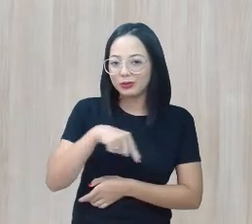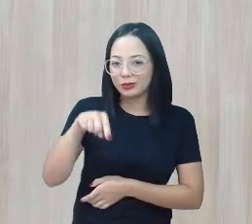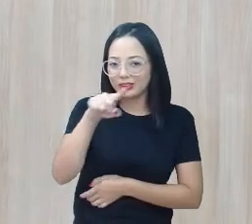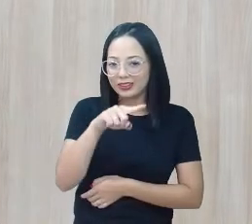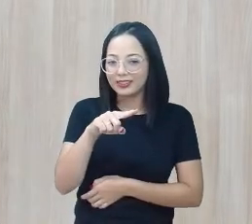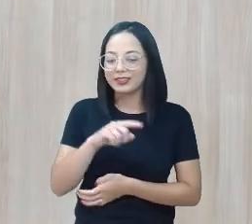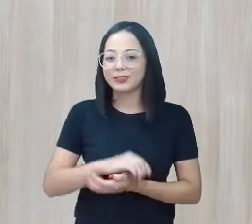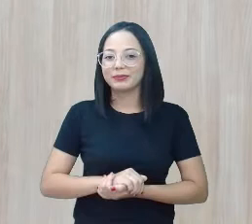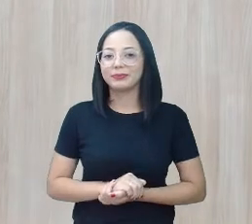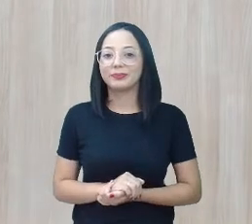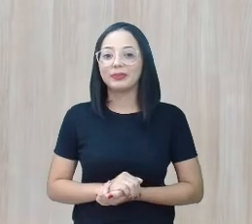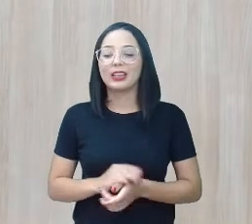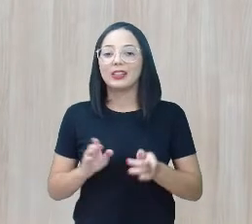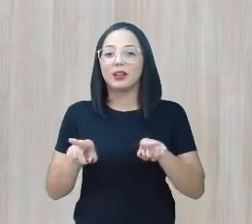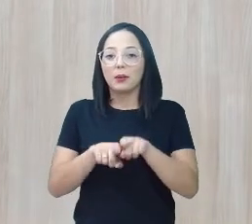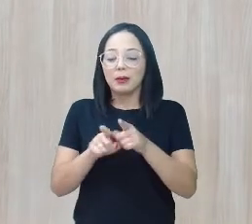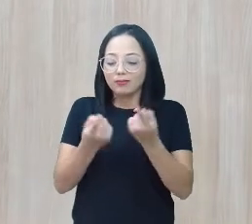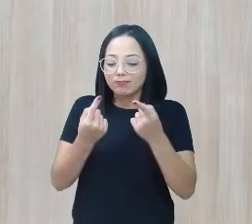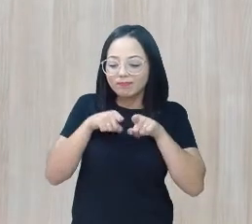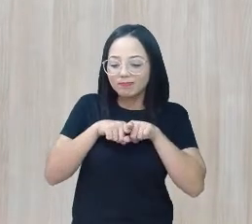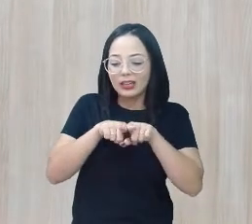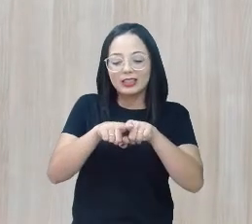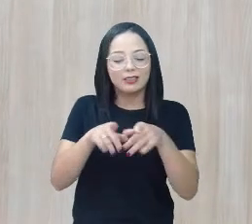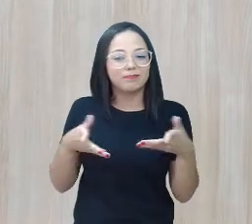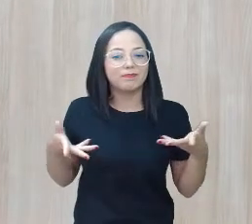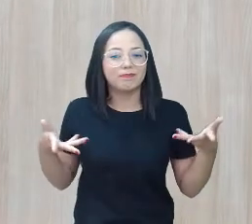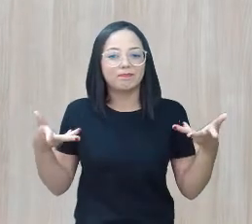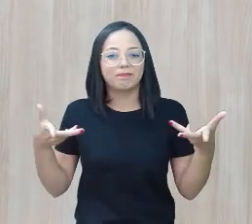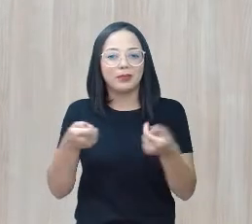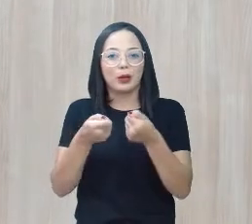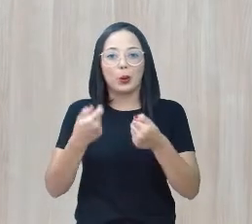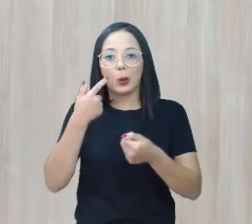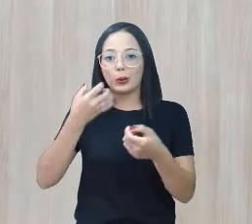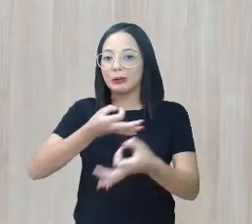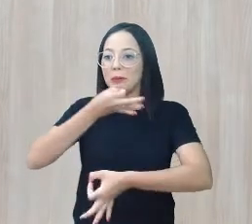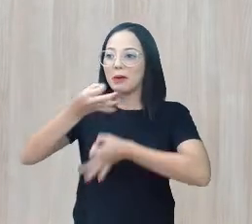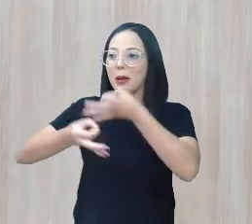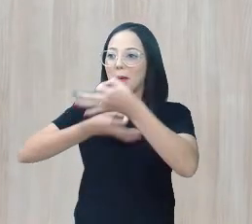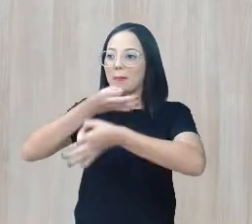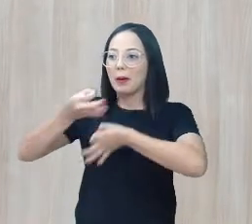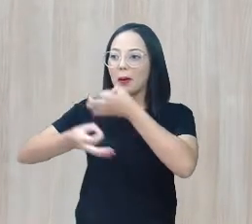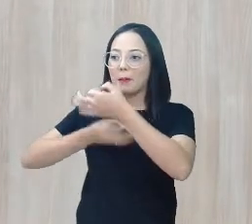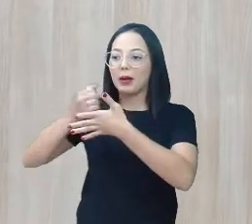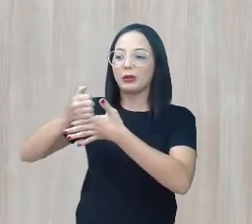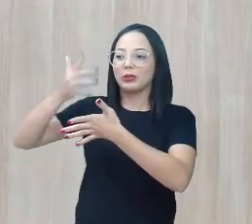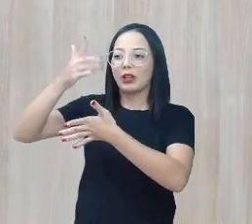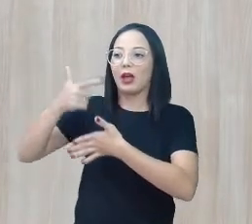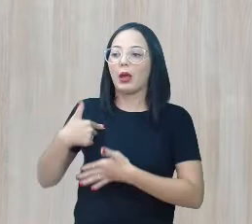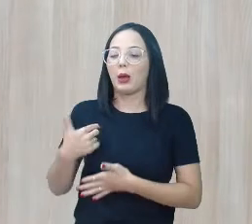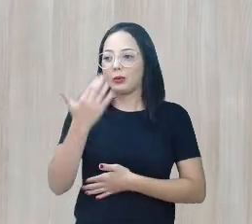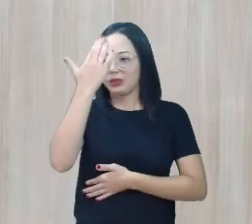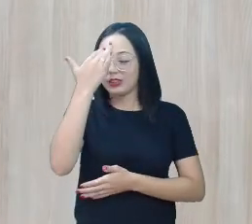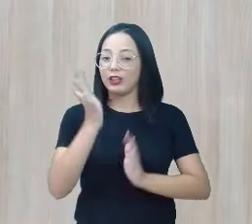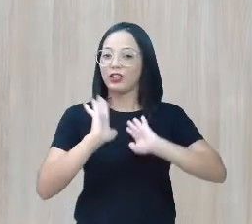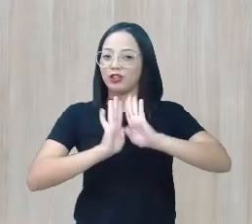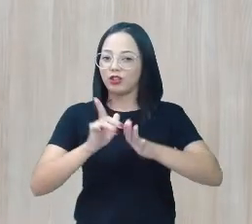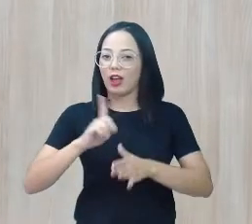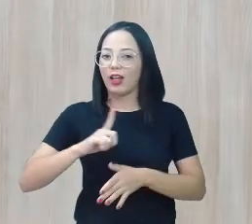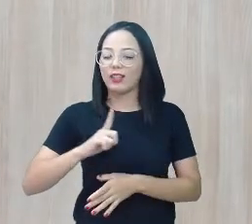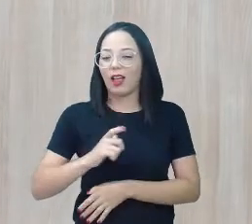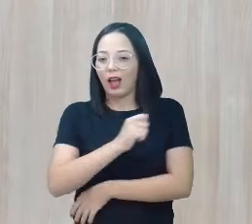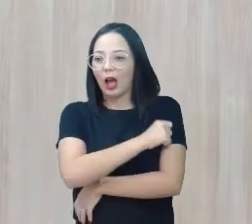juntamente comigo. Essa parceria é maravilhosa. O chat, eu já sei que tem alunos aí